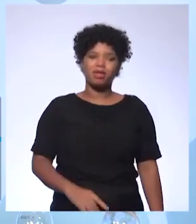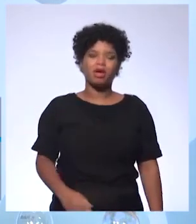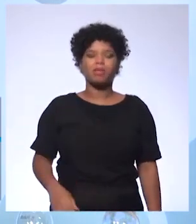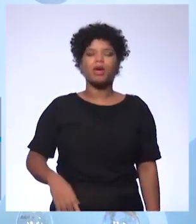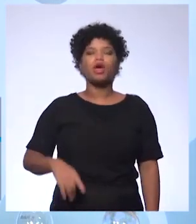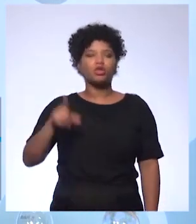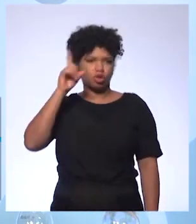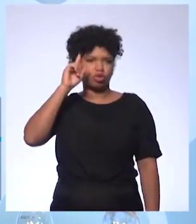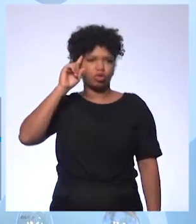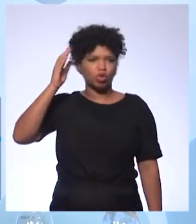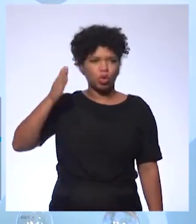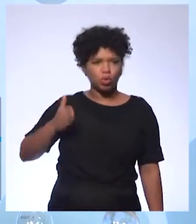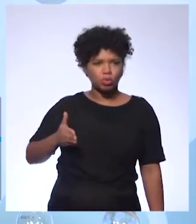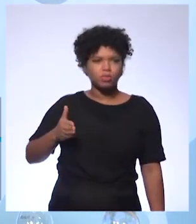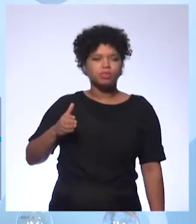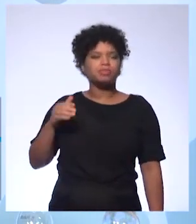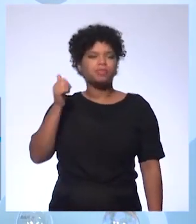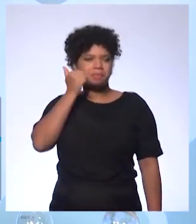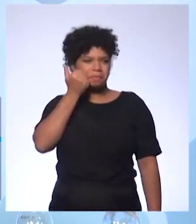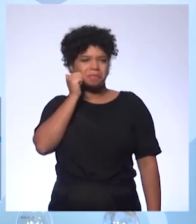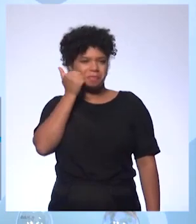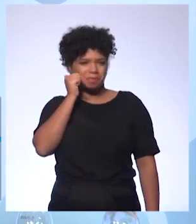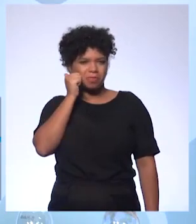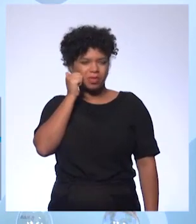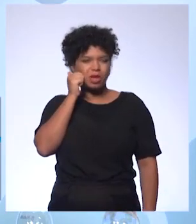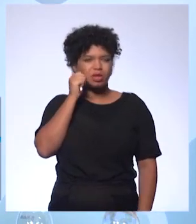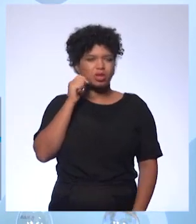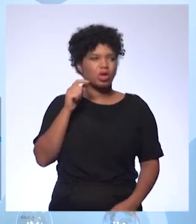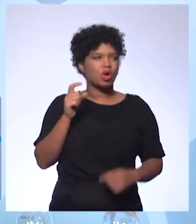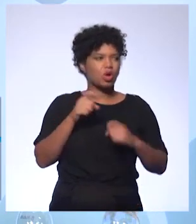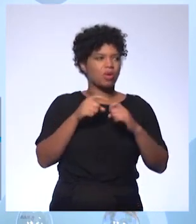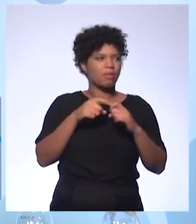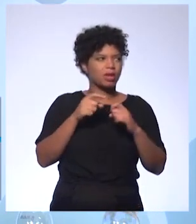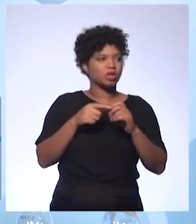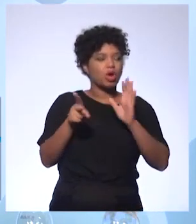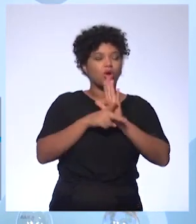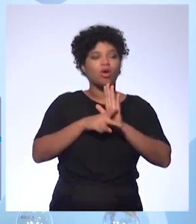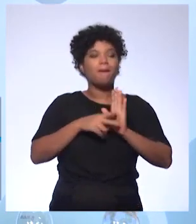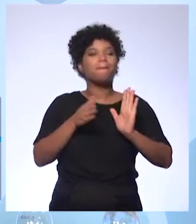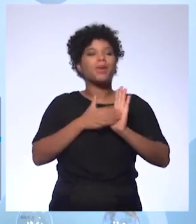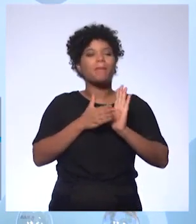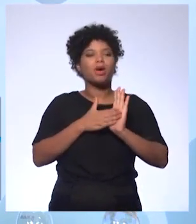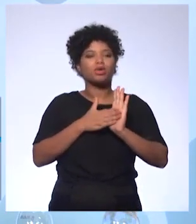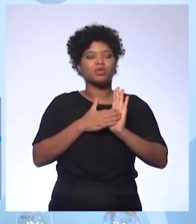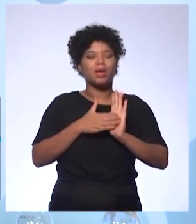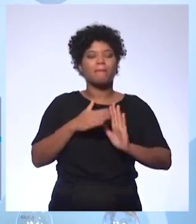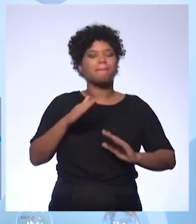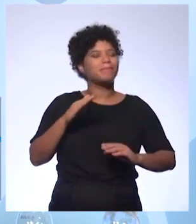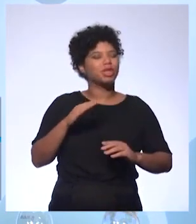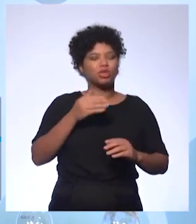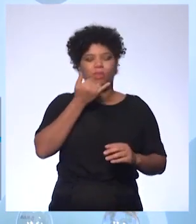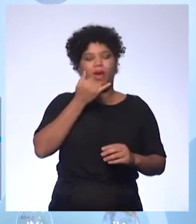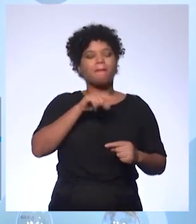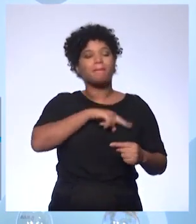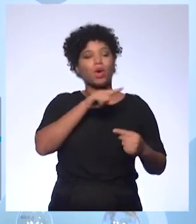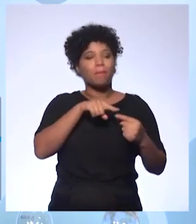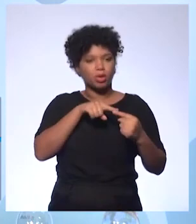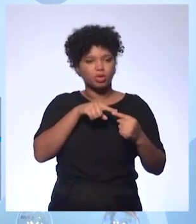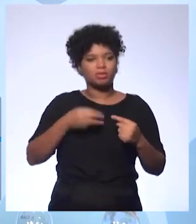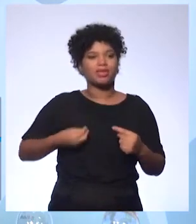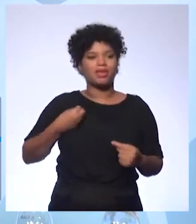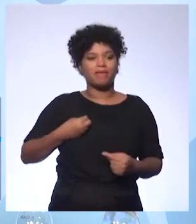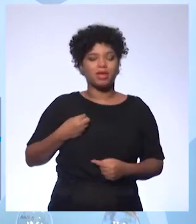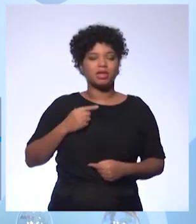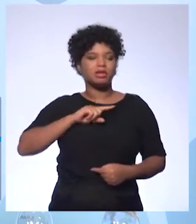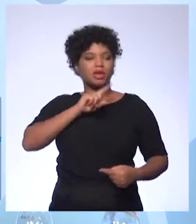hábito, e o neurocientista fala, né, o propósito da nossa vida é ser feliz, né? E